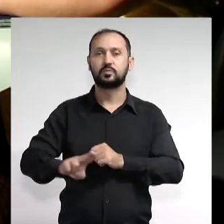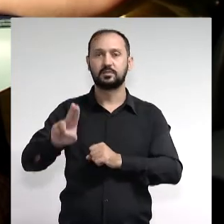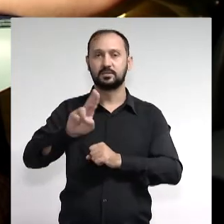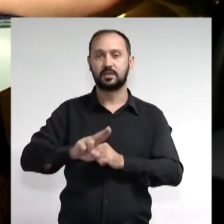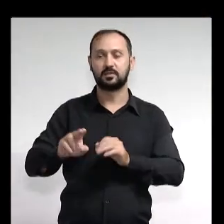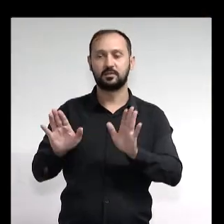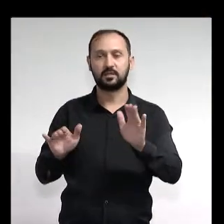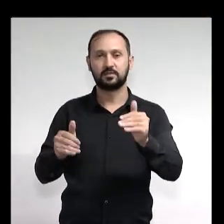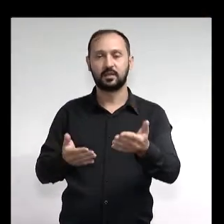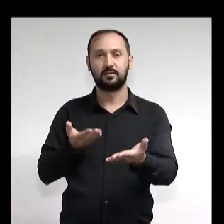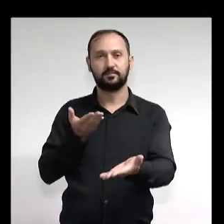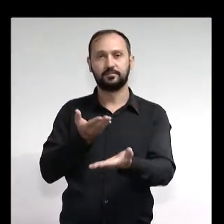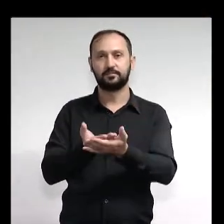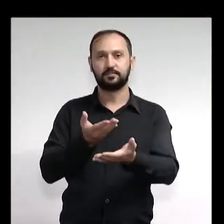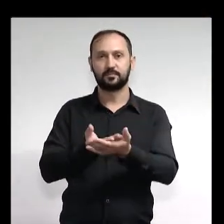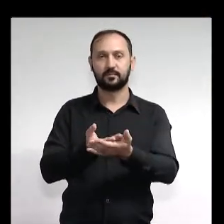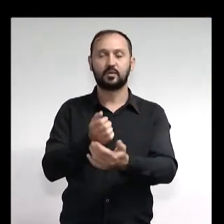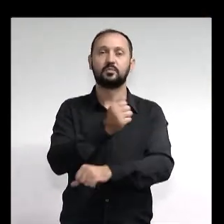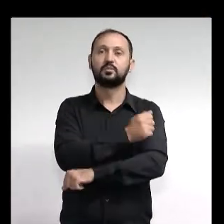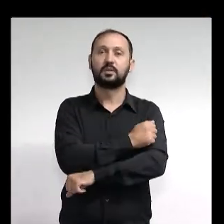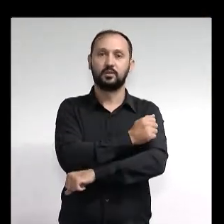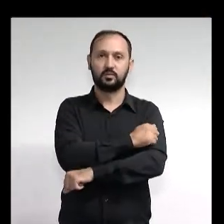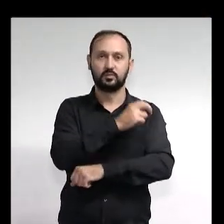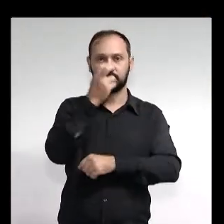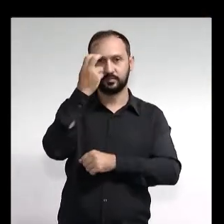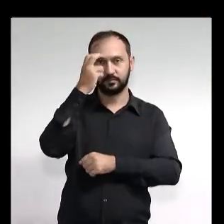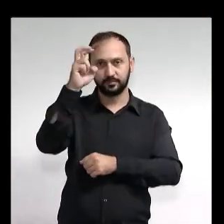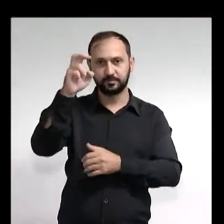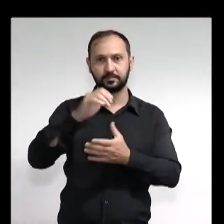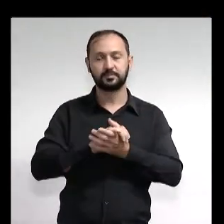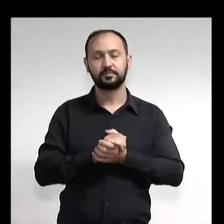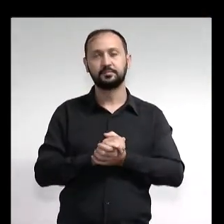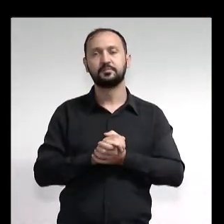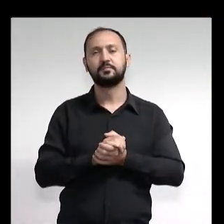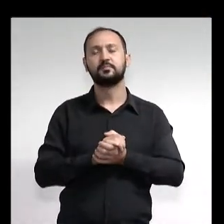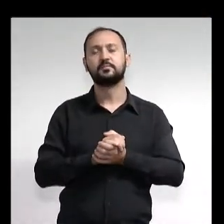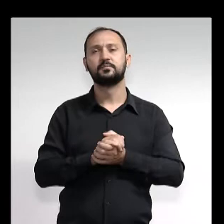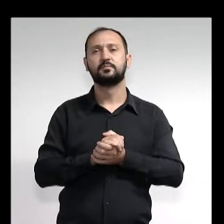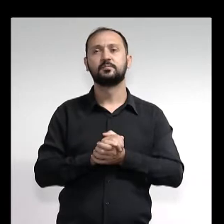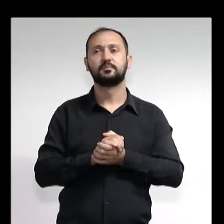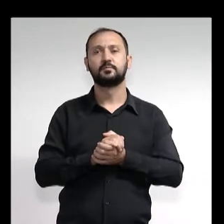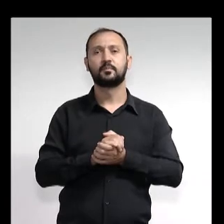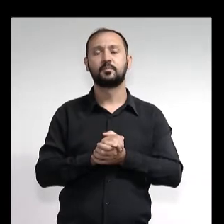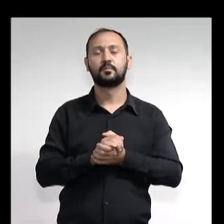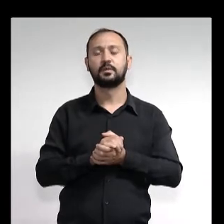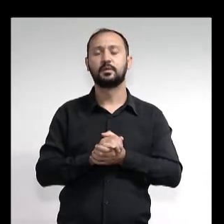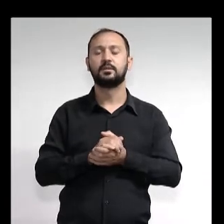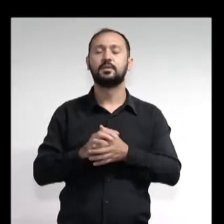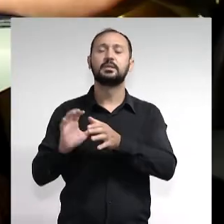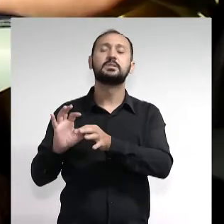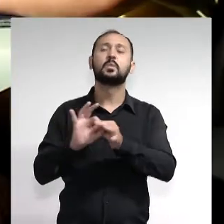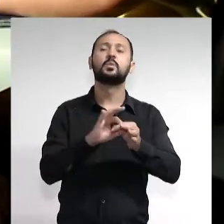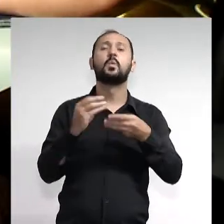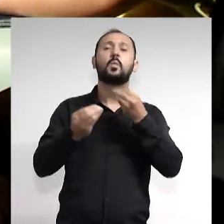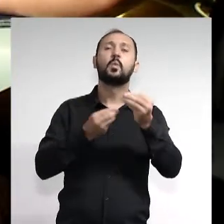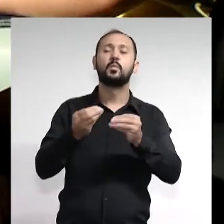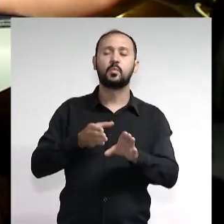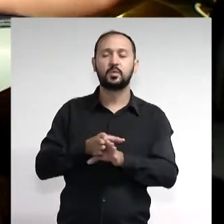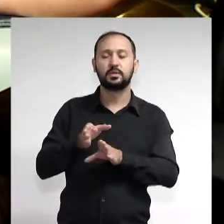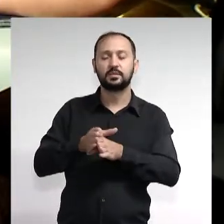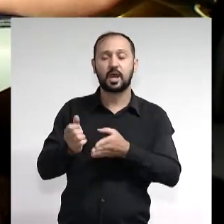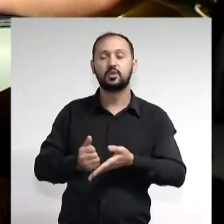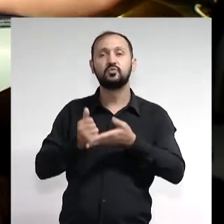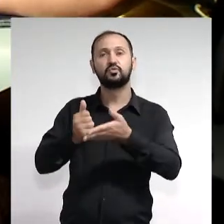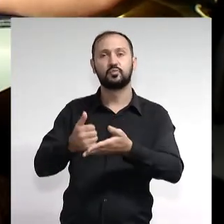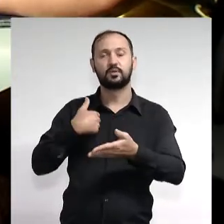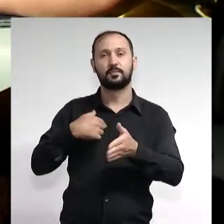metodologias que poderiam ser utilizadas em sala de aula para atender estudantes com altas habilidades. Nesse cenário, como que